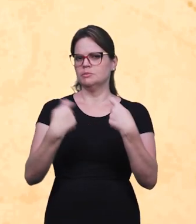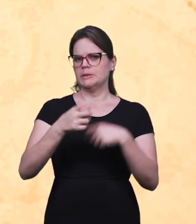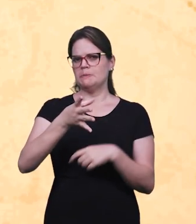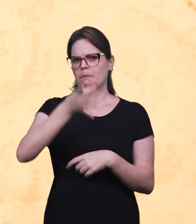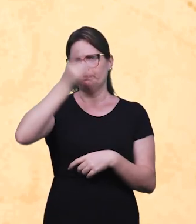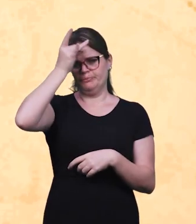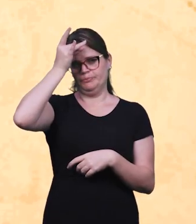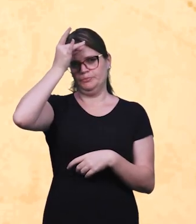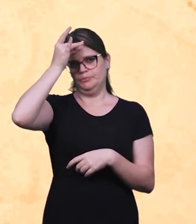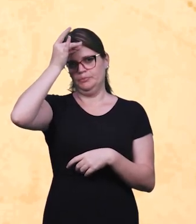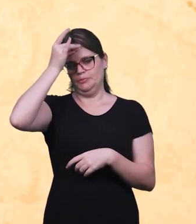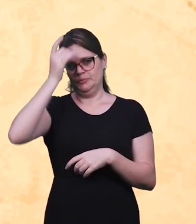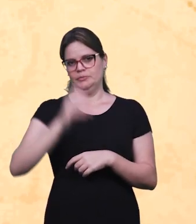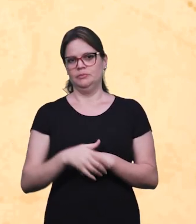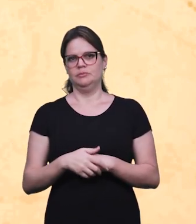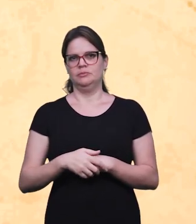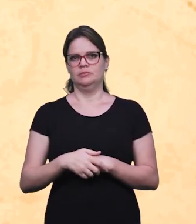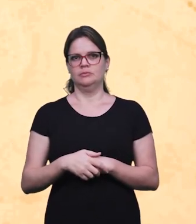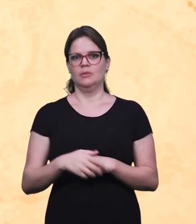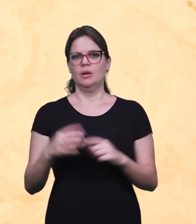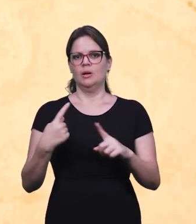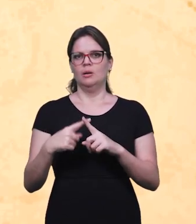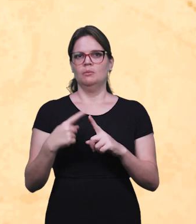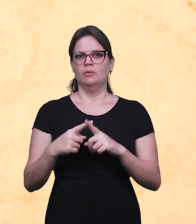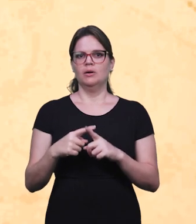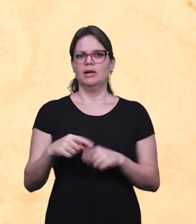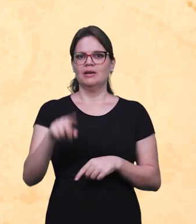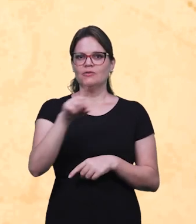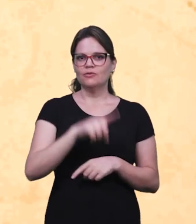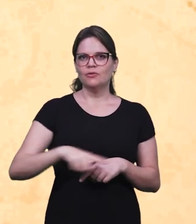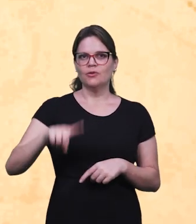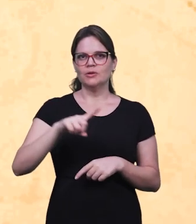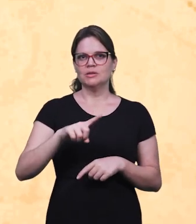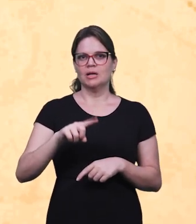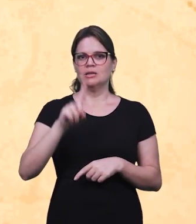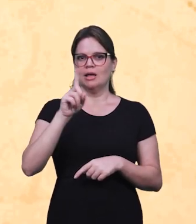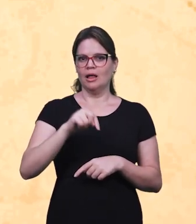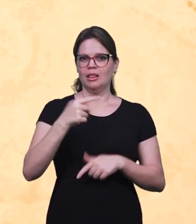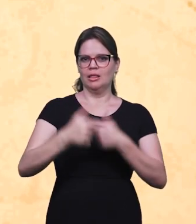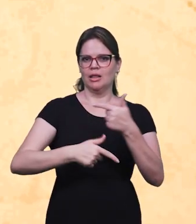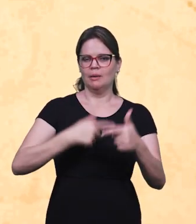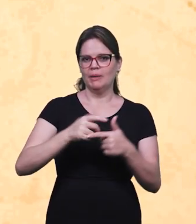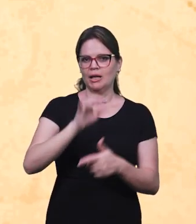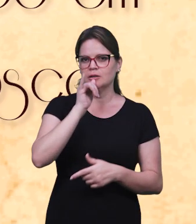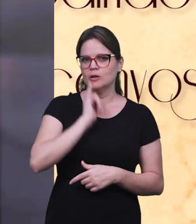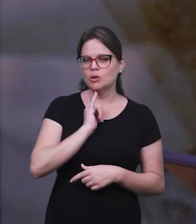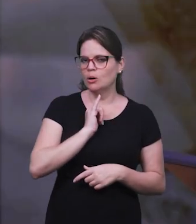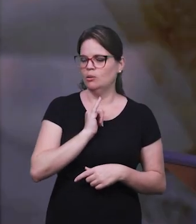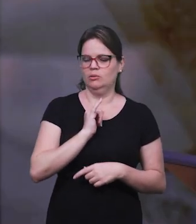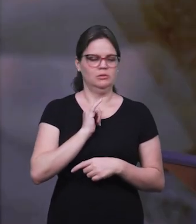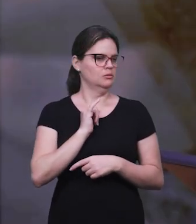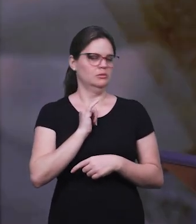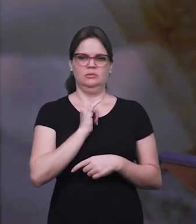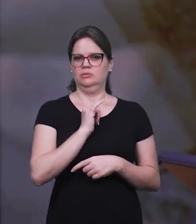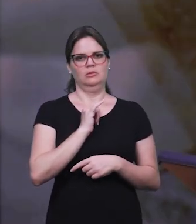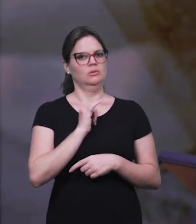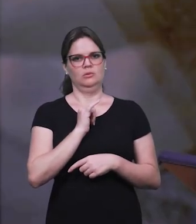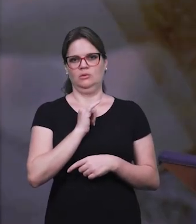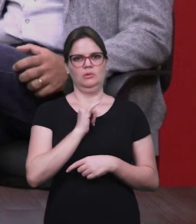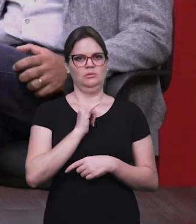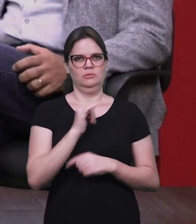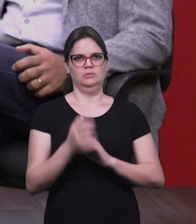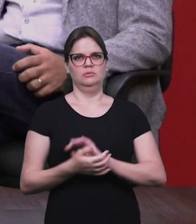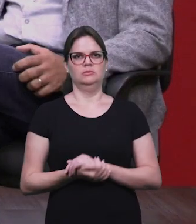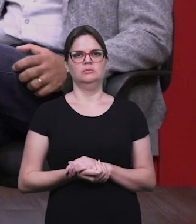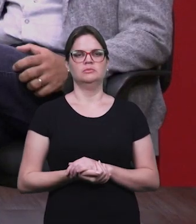receio de vós que não haja trabalhado em vão para convosco. Lembra que eu